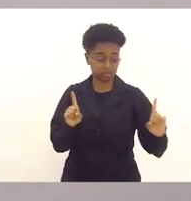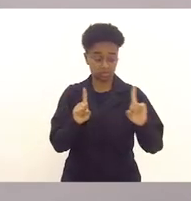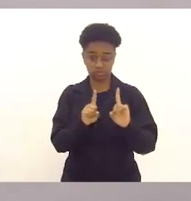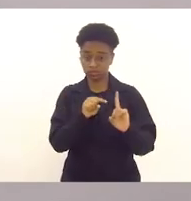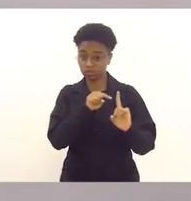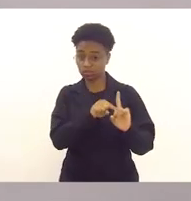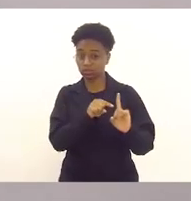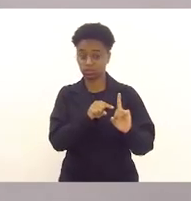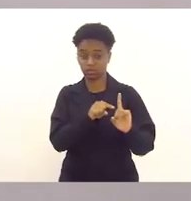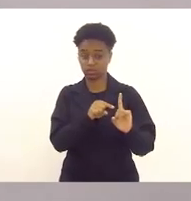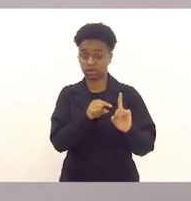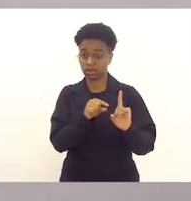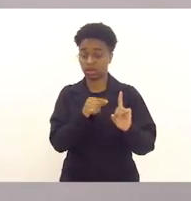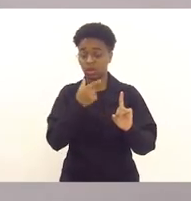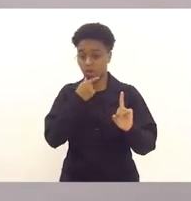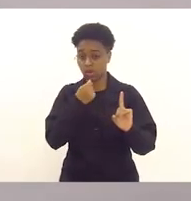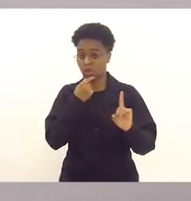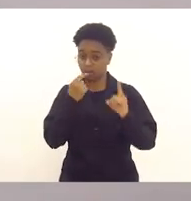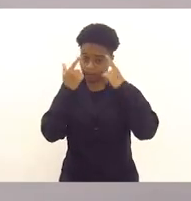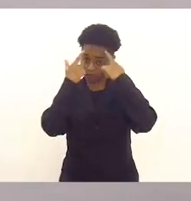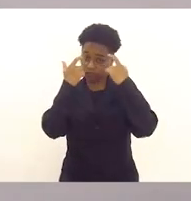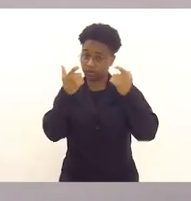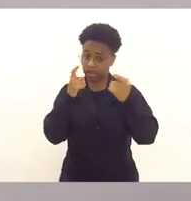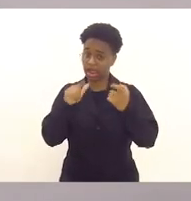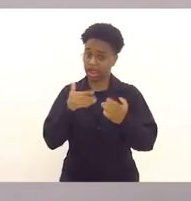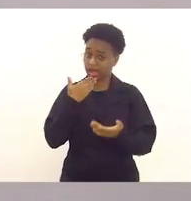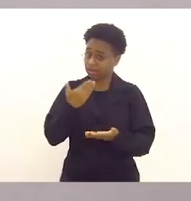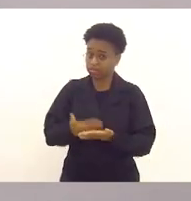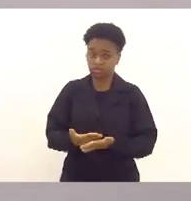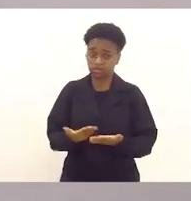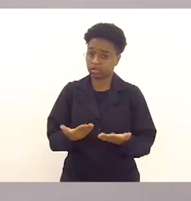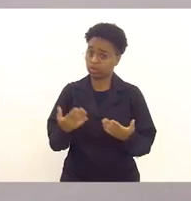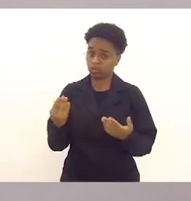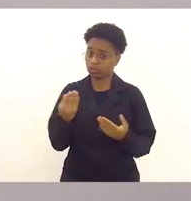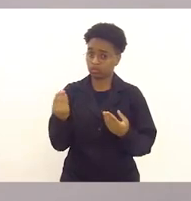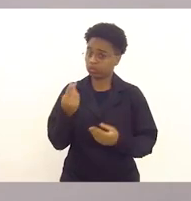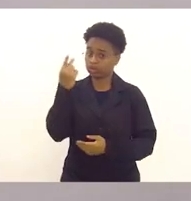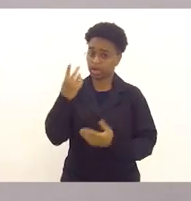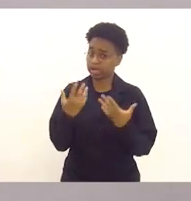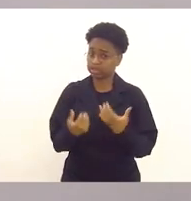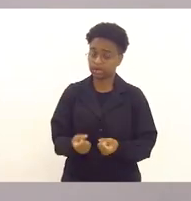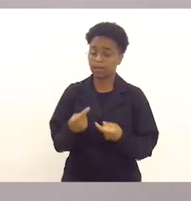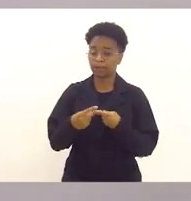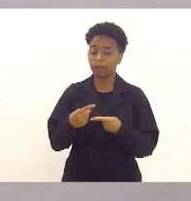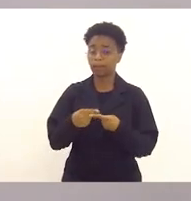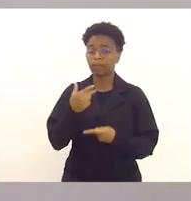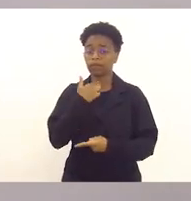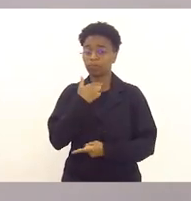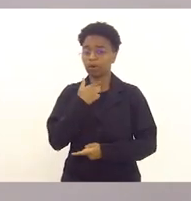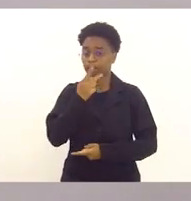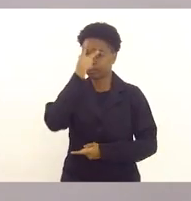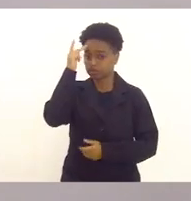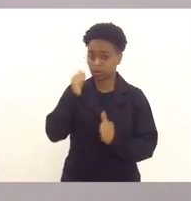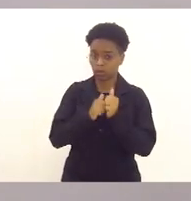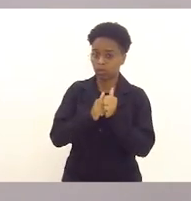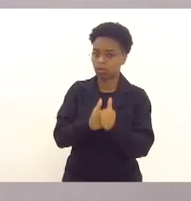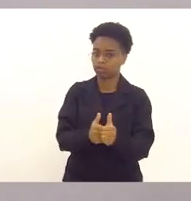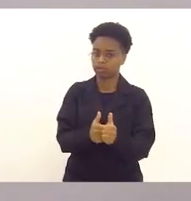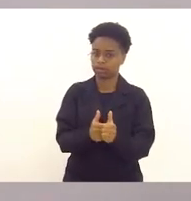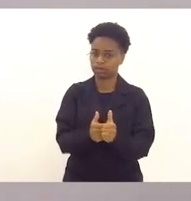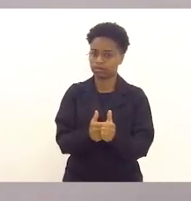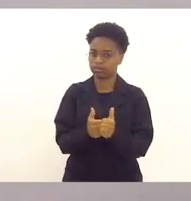lado né Isso é escandaloso que você não pode ter uma pessoa com você